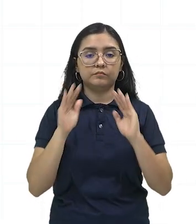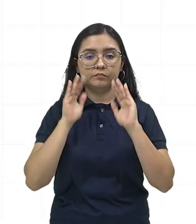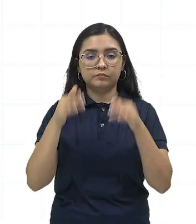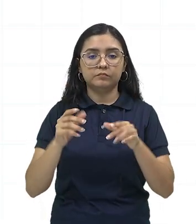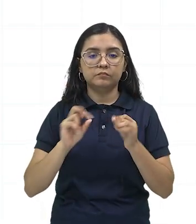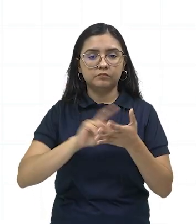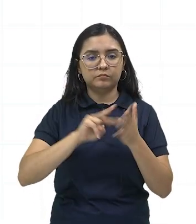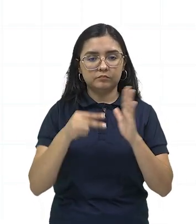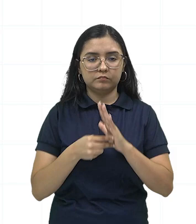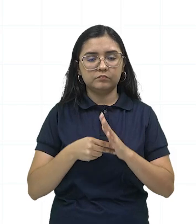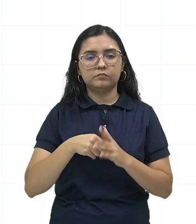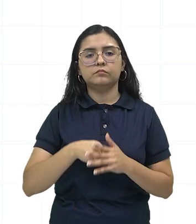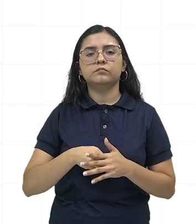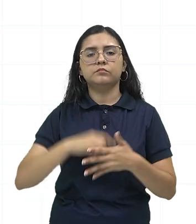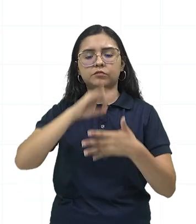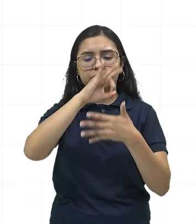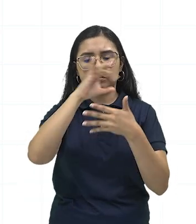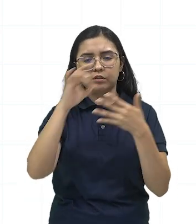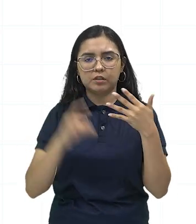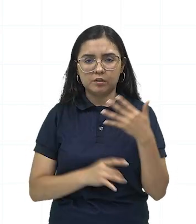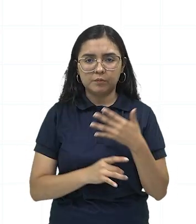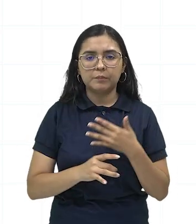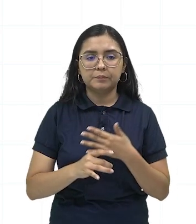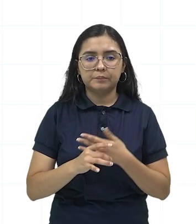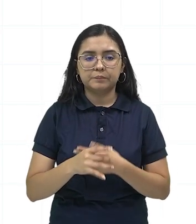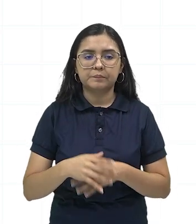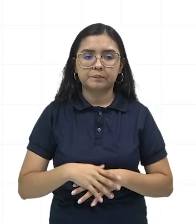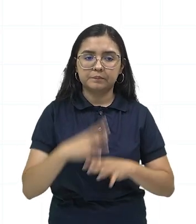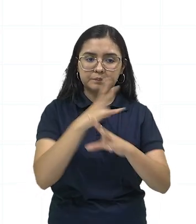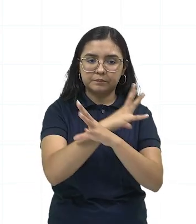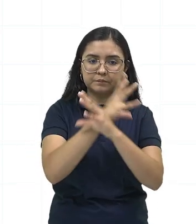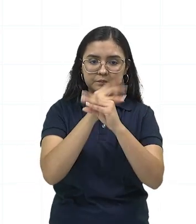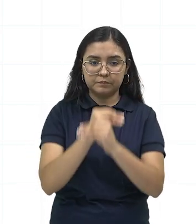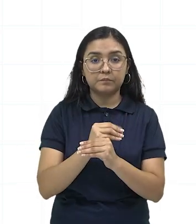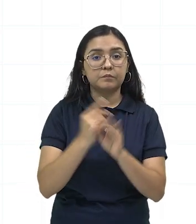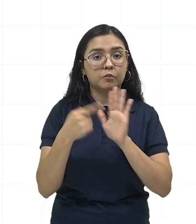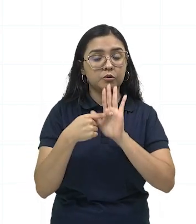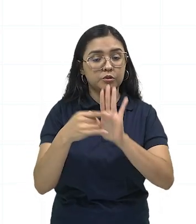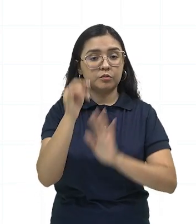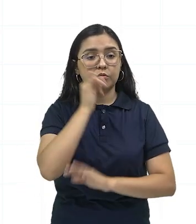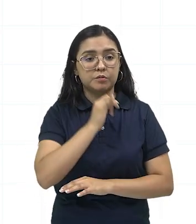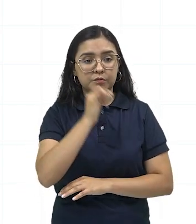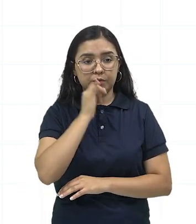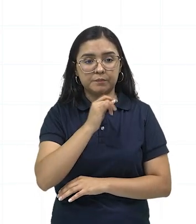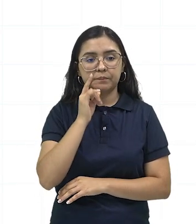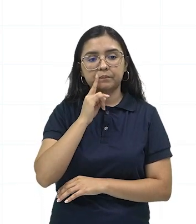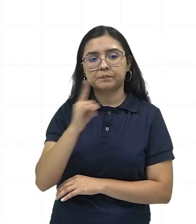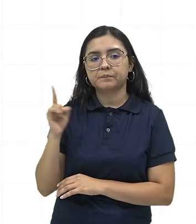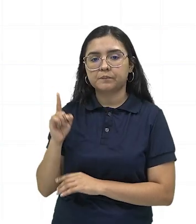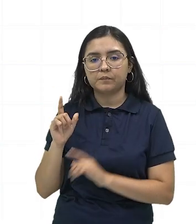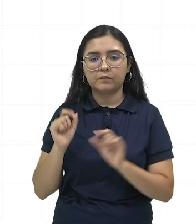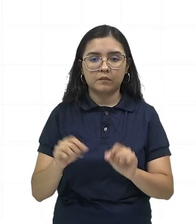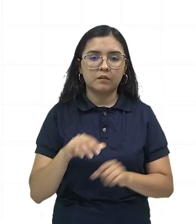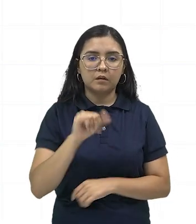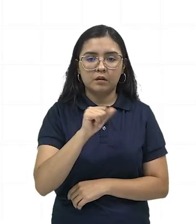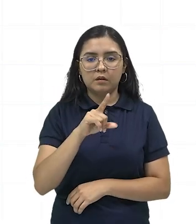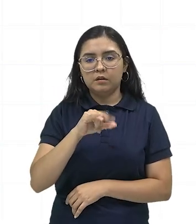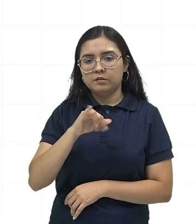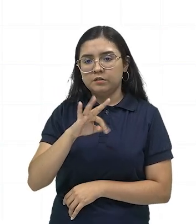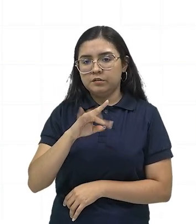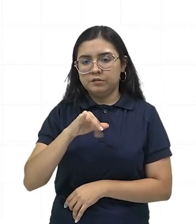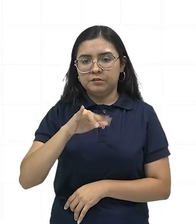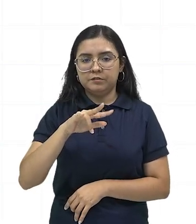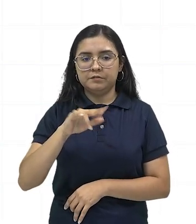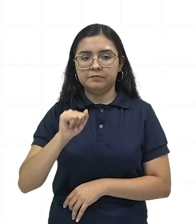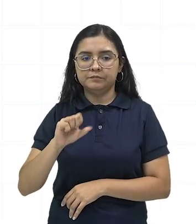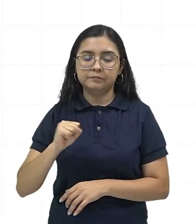o sentido de cada uma dessas conjunções coordenativas, com exemplos, então observem comigo. As aditivas, que a função é indicar adição